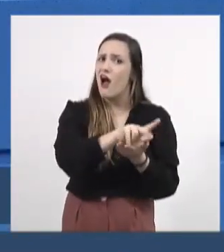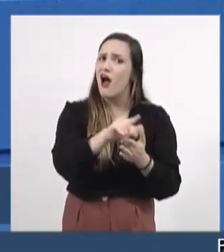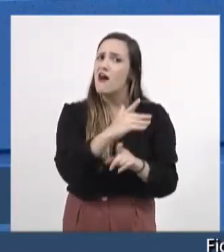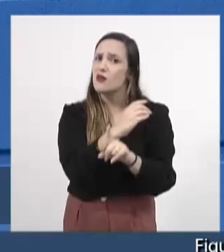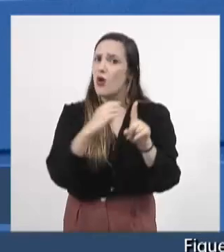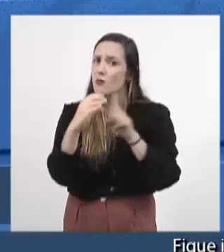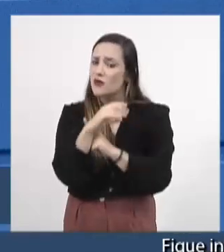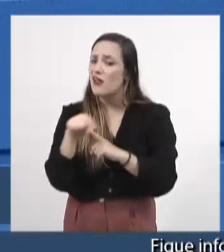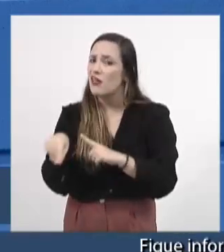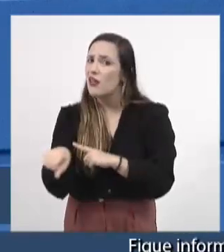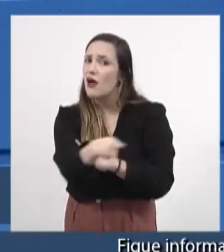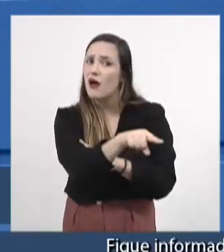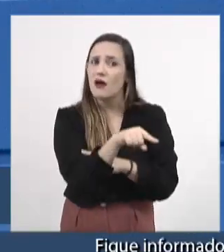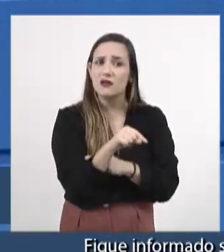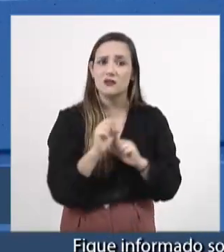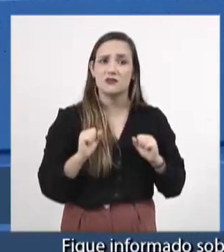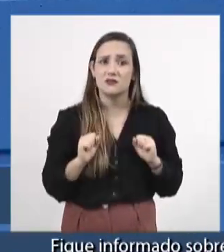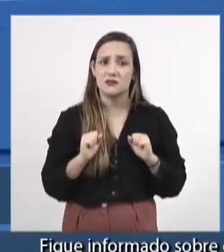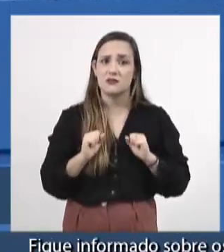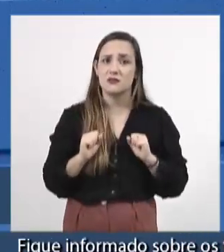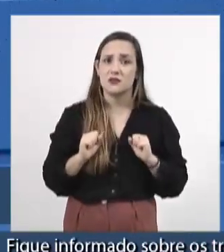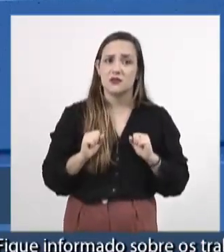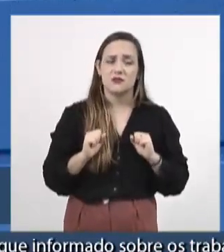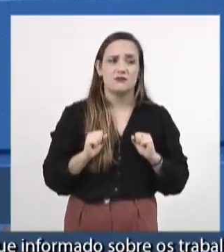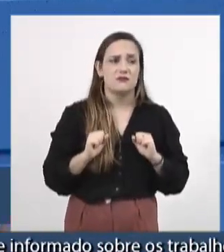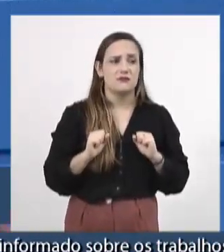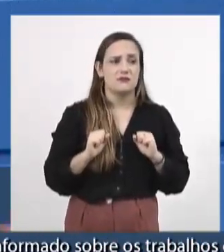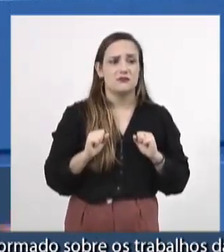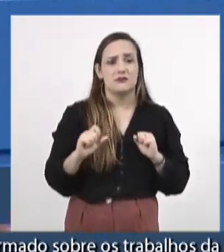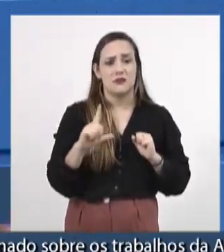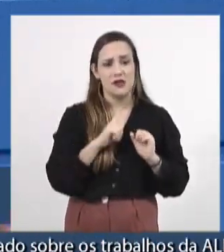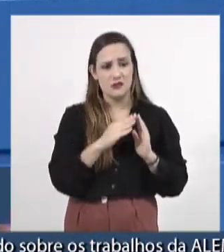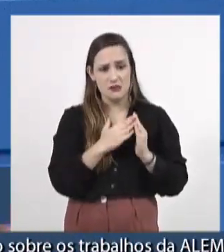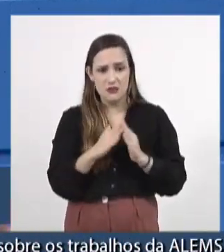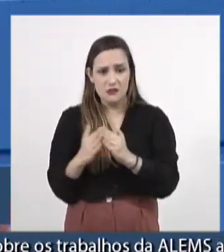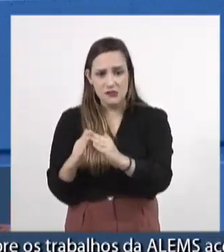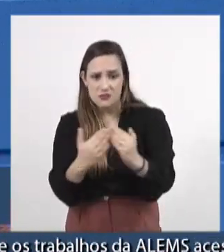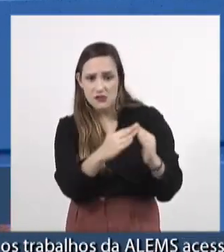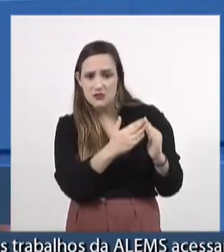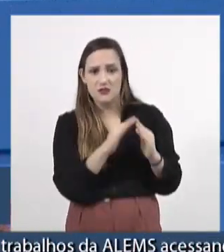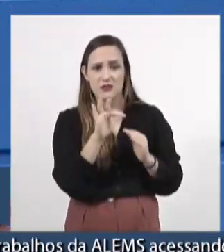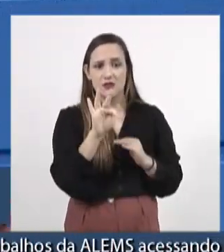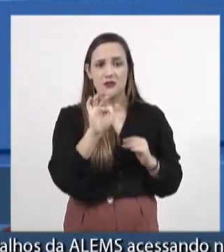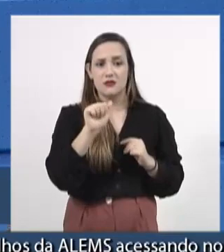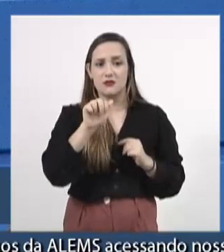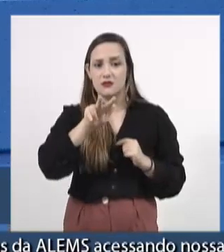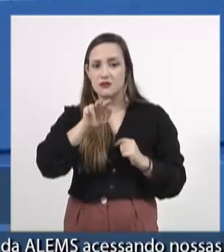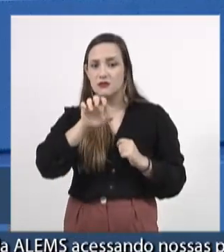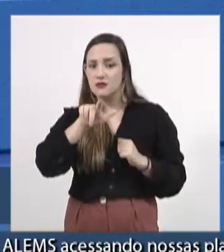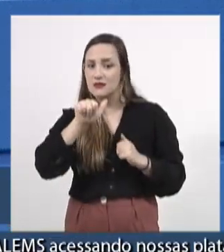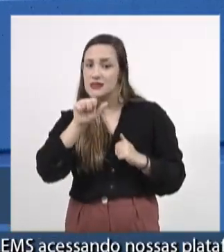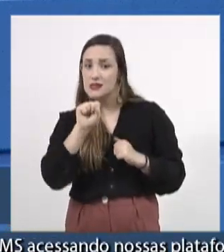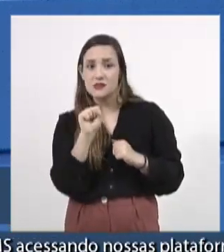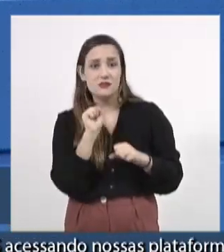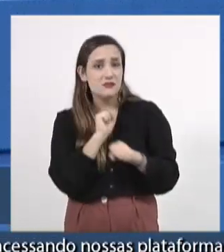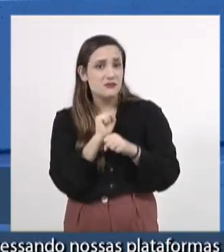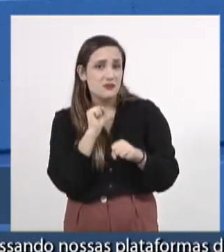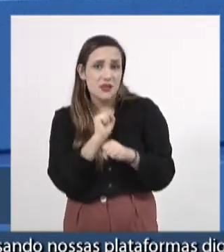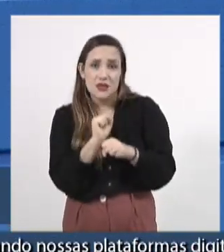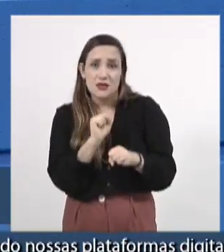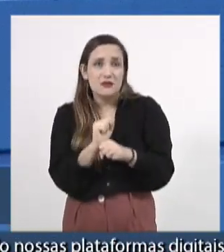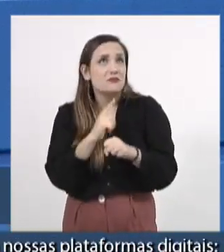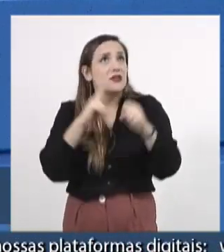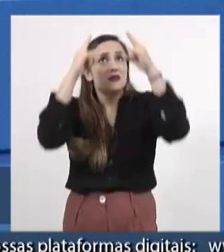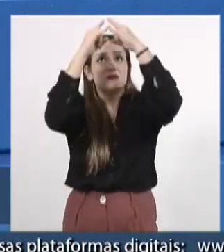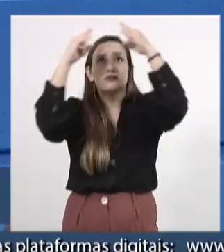estão esperando. São várias de ocupação, são favelas realmente, áreas de ocupações de pessoas que estão esperando por um